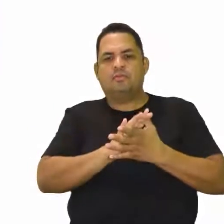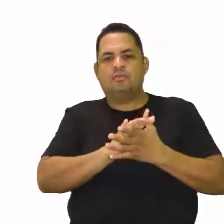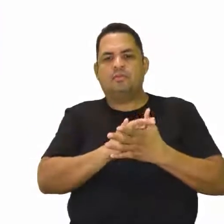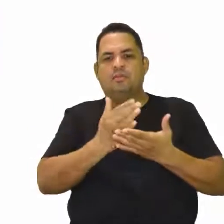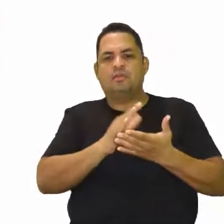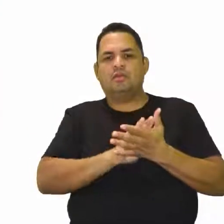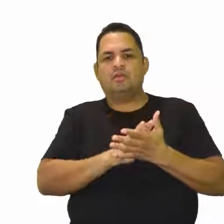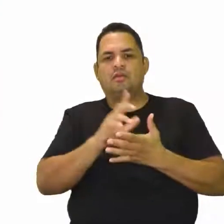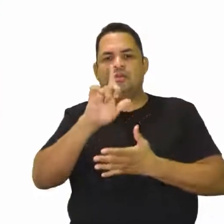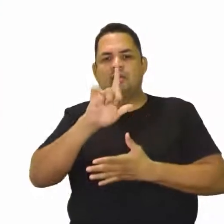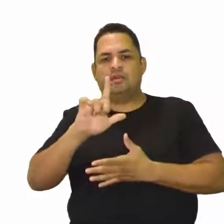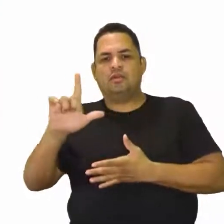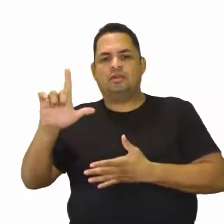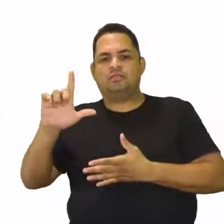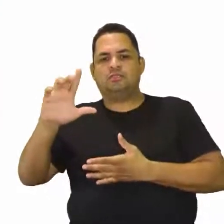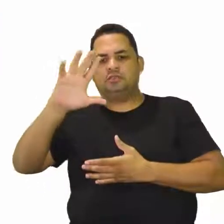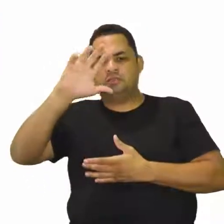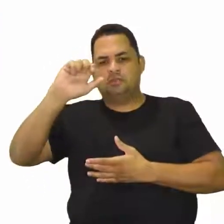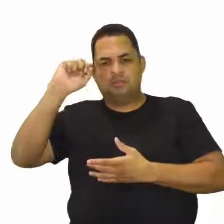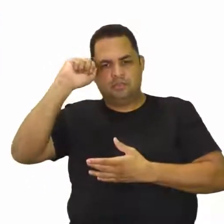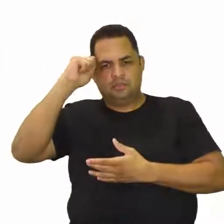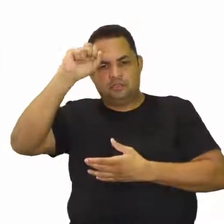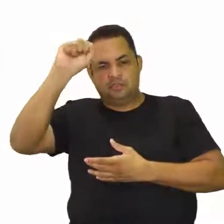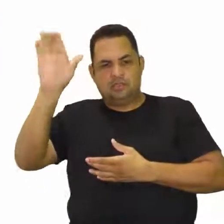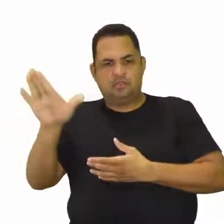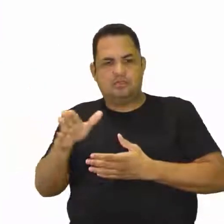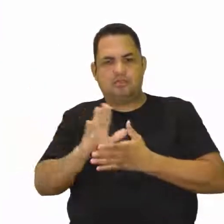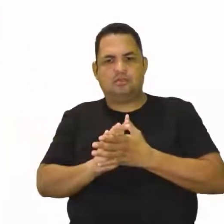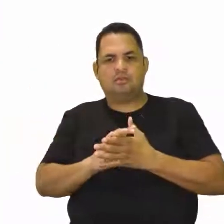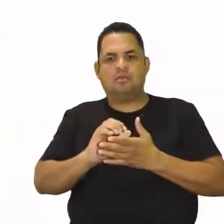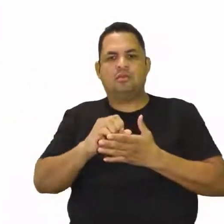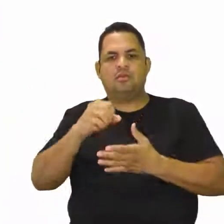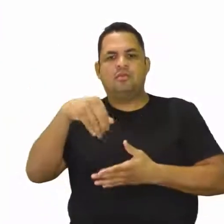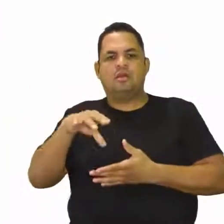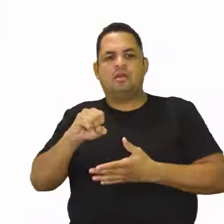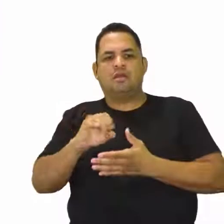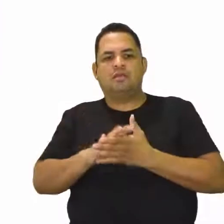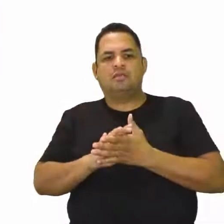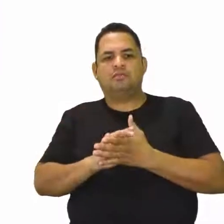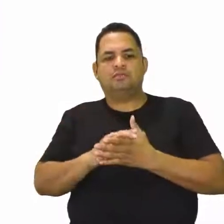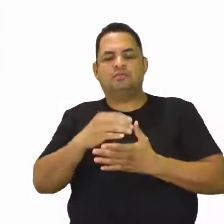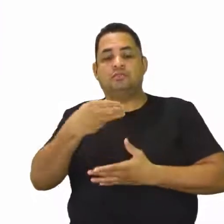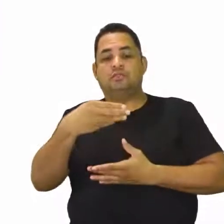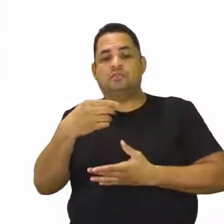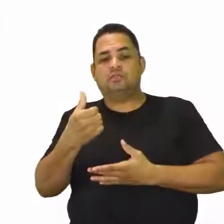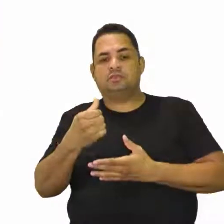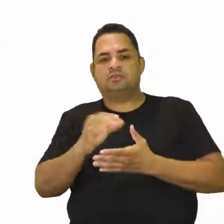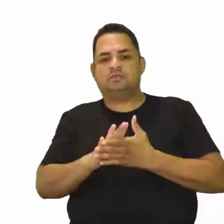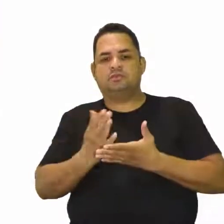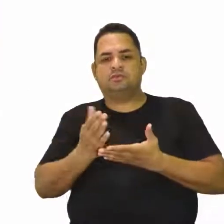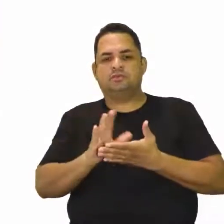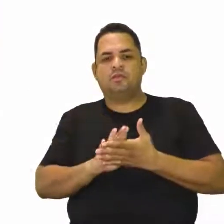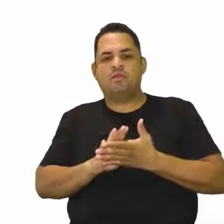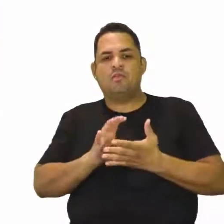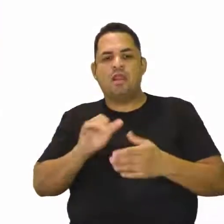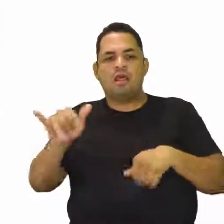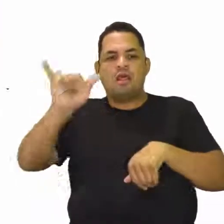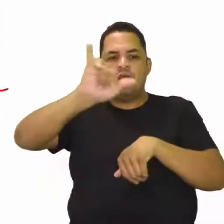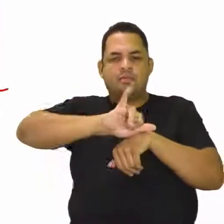África. Já em maio de 36, quando tomaram a capital etíope, Addis